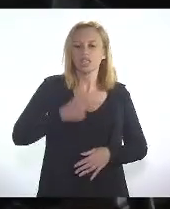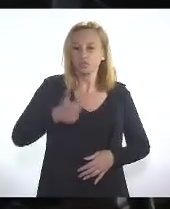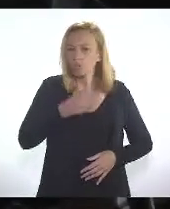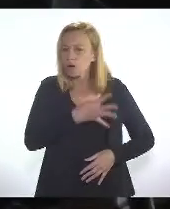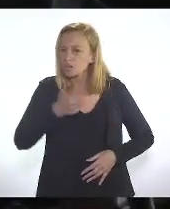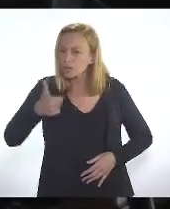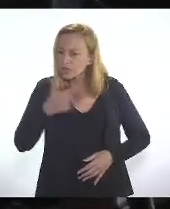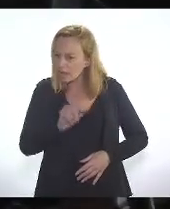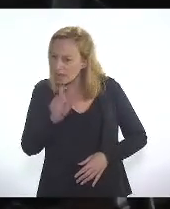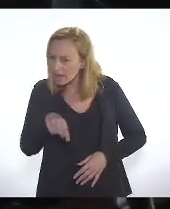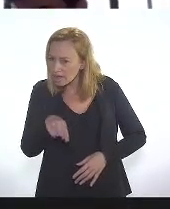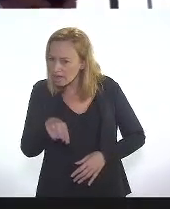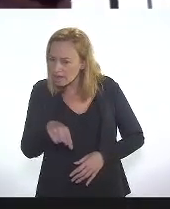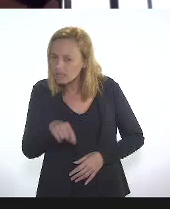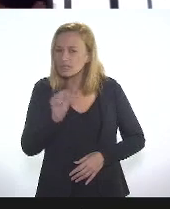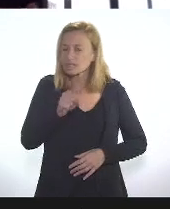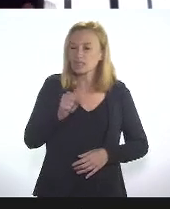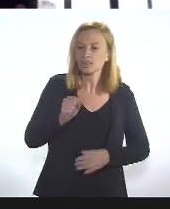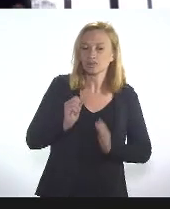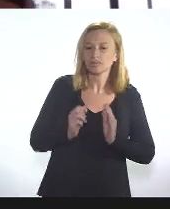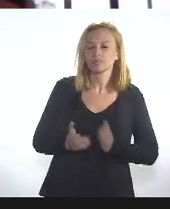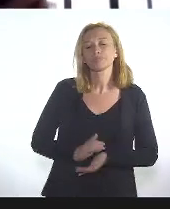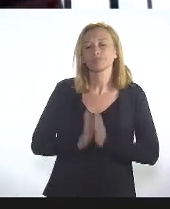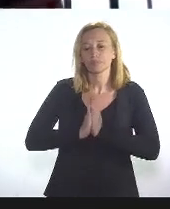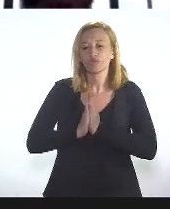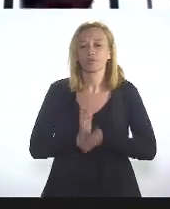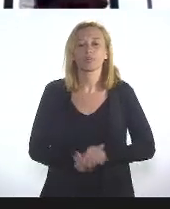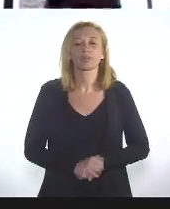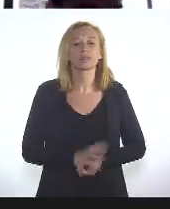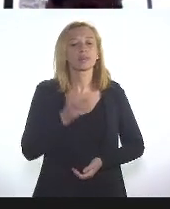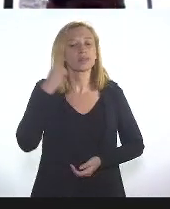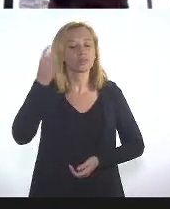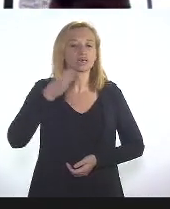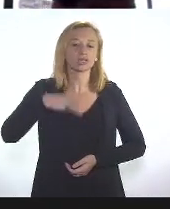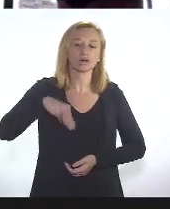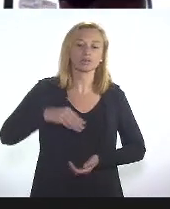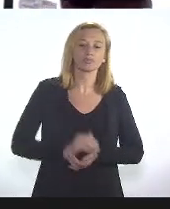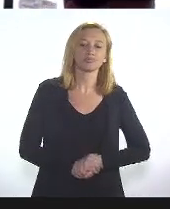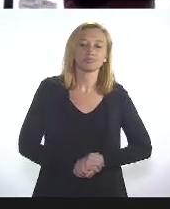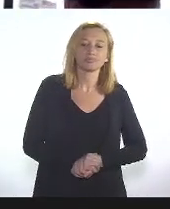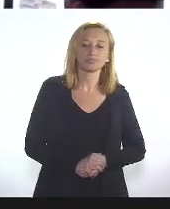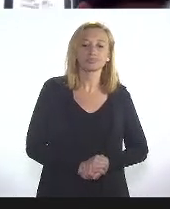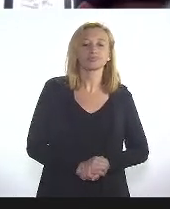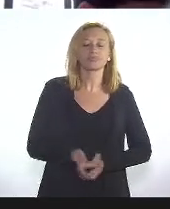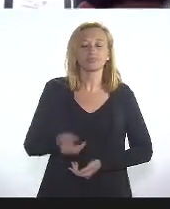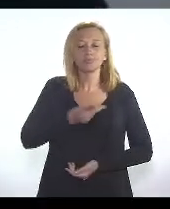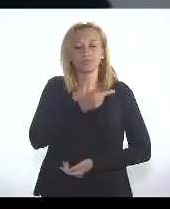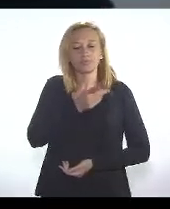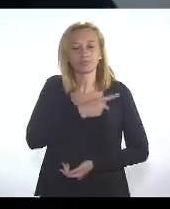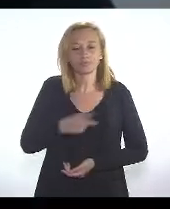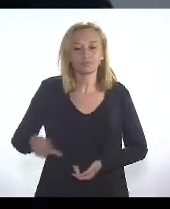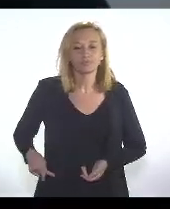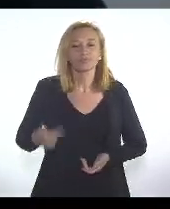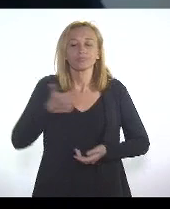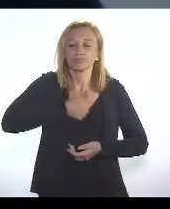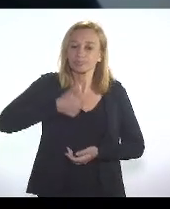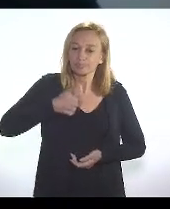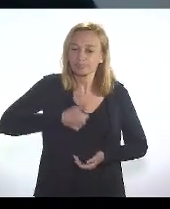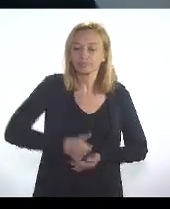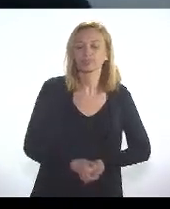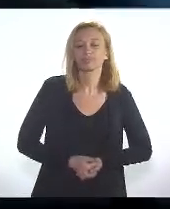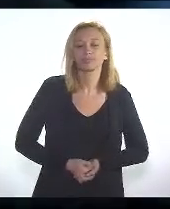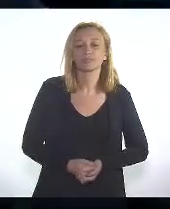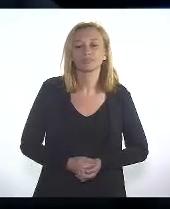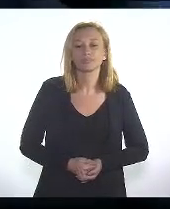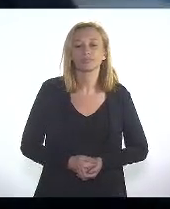né? É isso, por favor, de 2020. Ok. Deputado Carlos Mink. Presidente, primeiro,